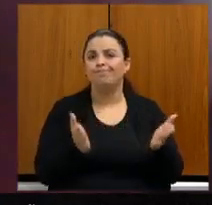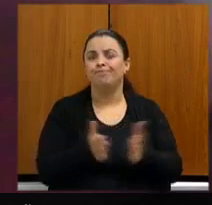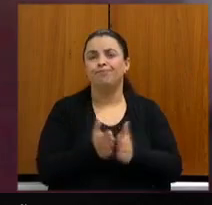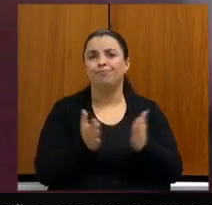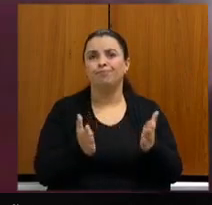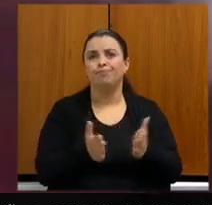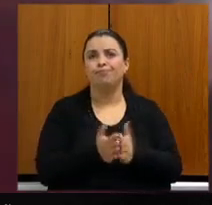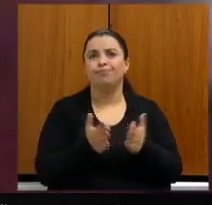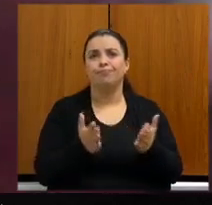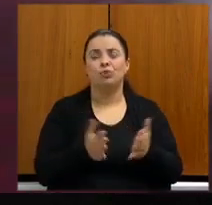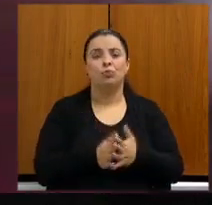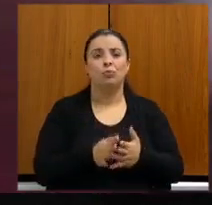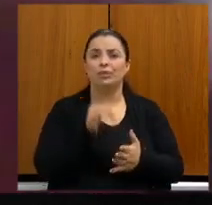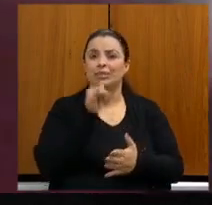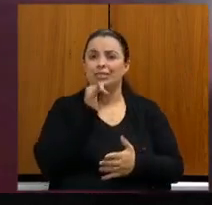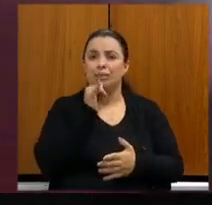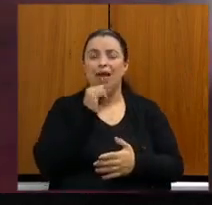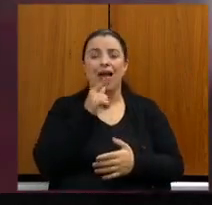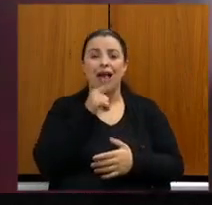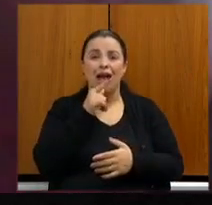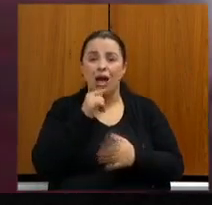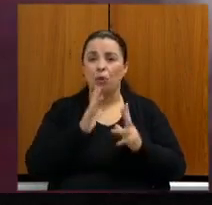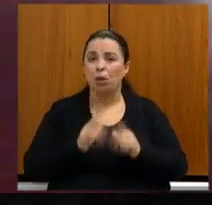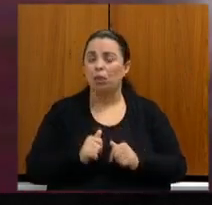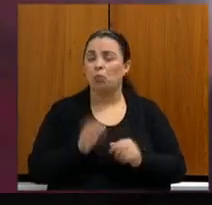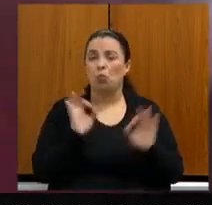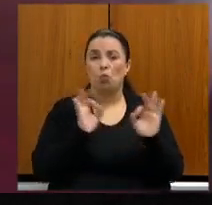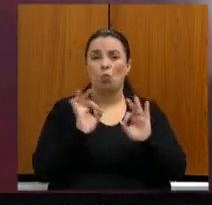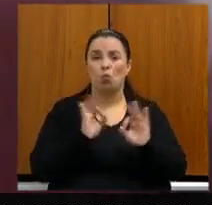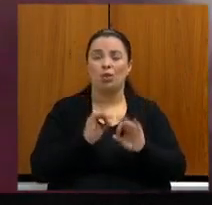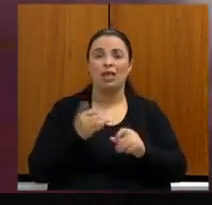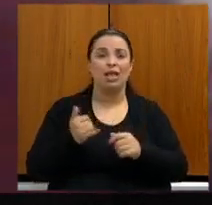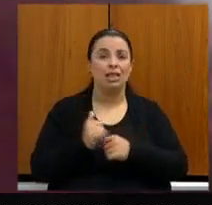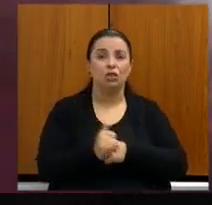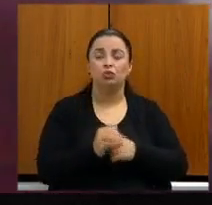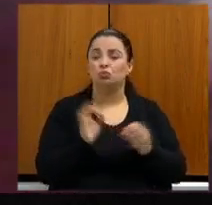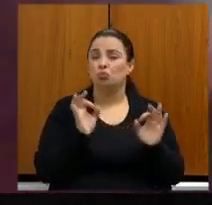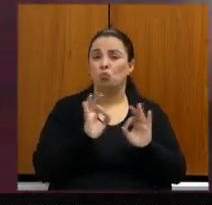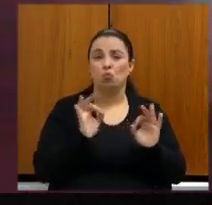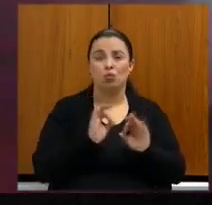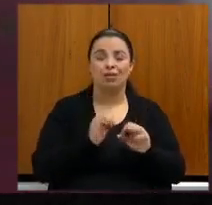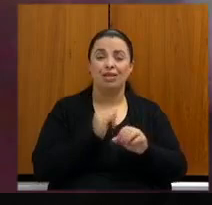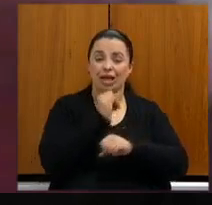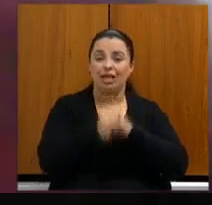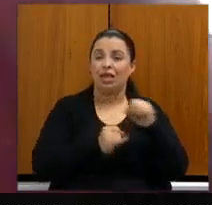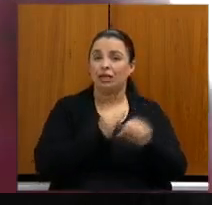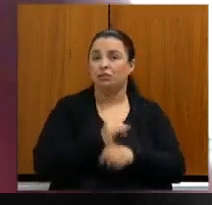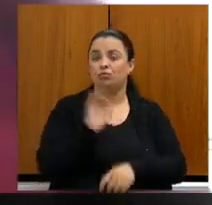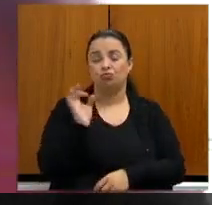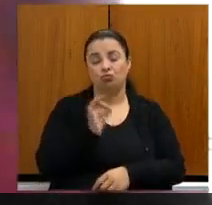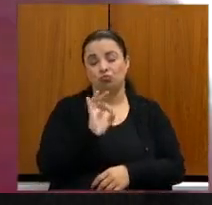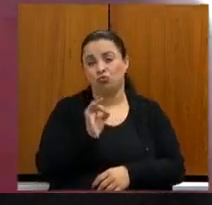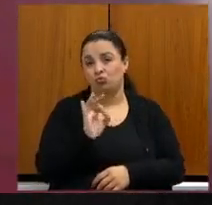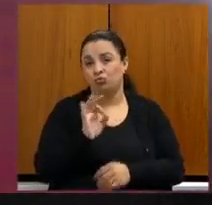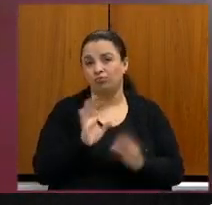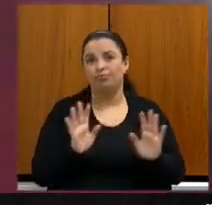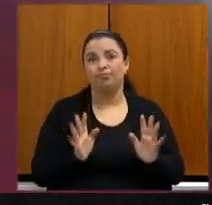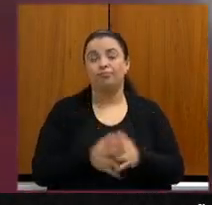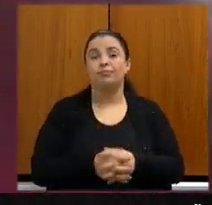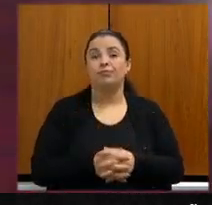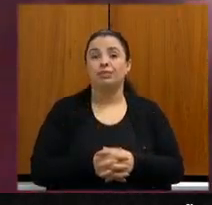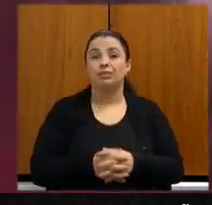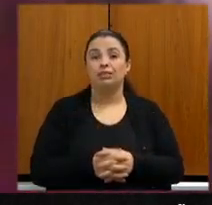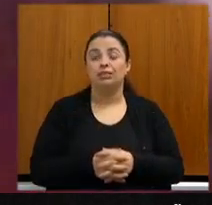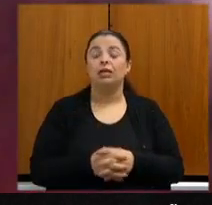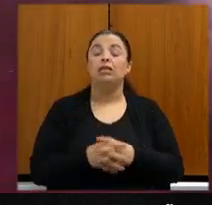infraestrutura de água potável de energia elétrica né Quem dirá acesso à internet então assim fizemos a